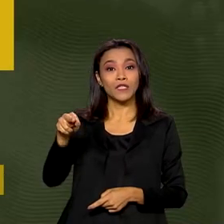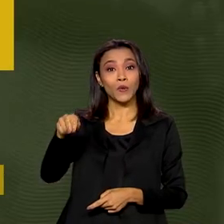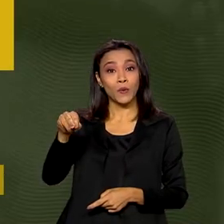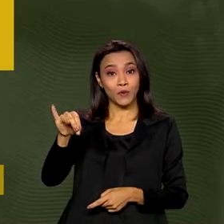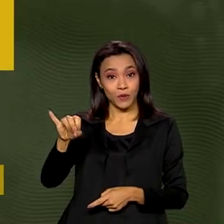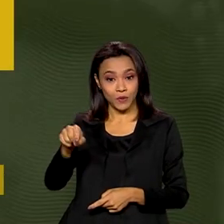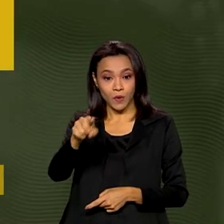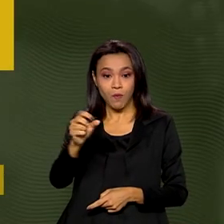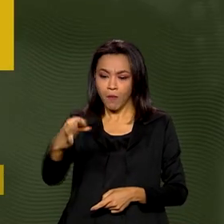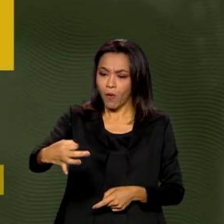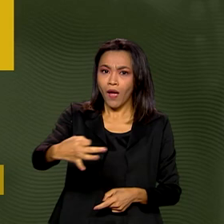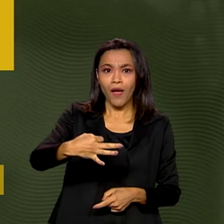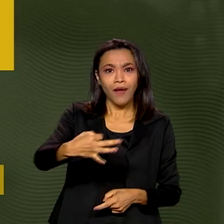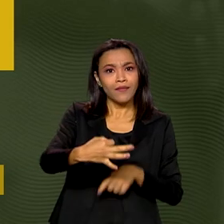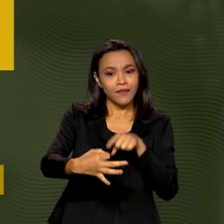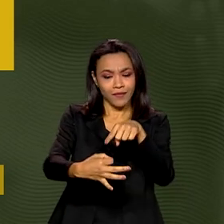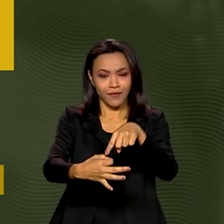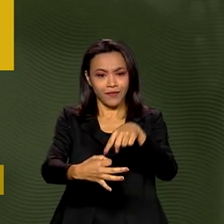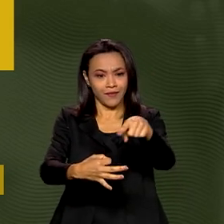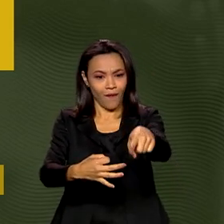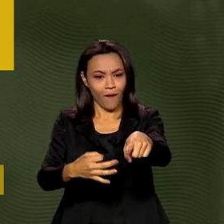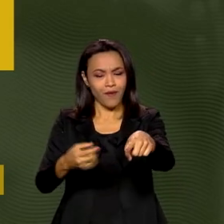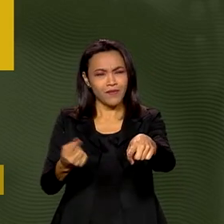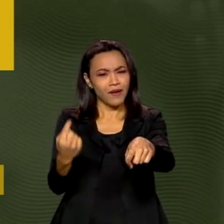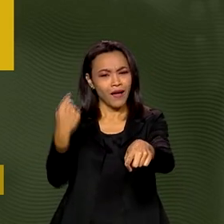moeda. Moeda que comemorou, olha, tá vendo?